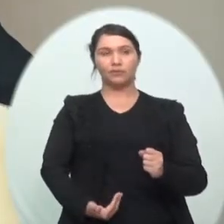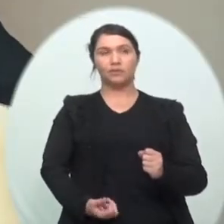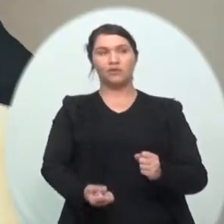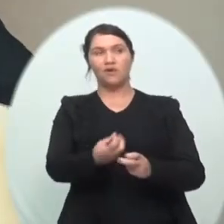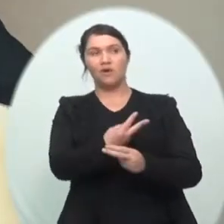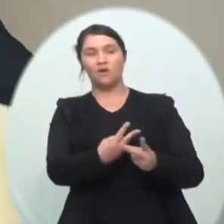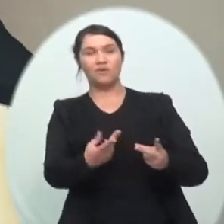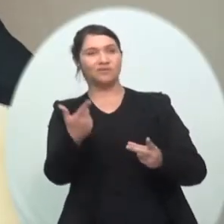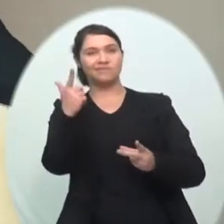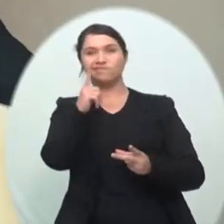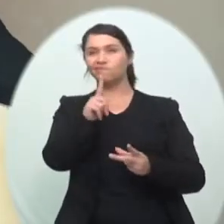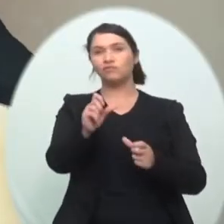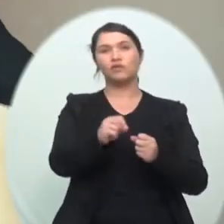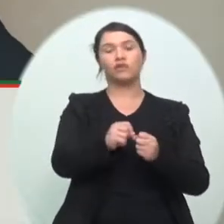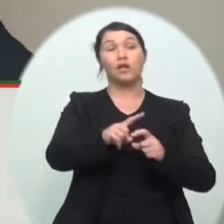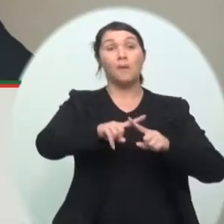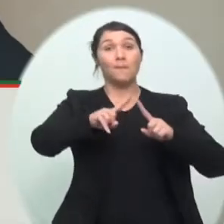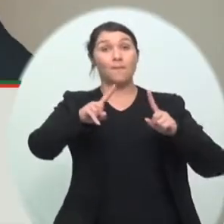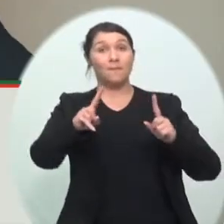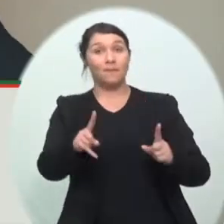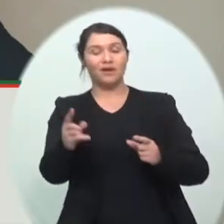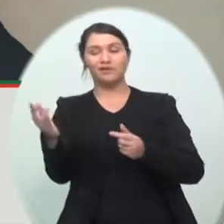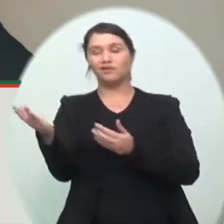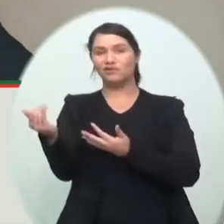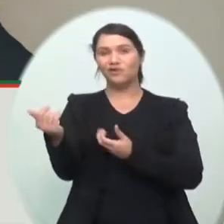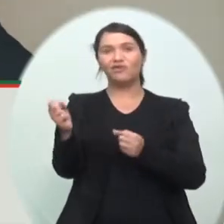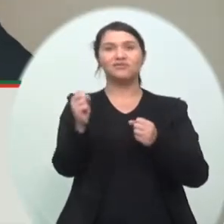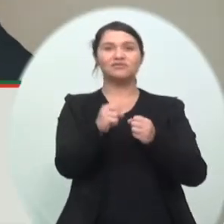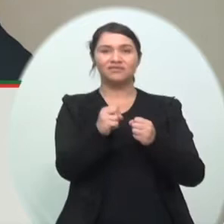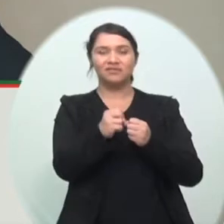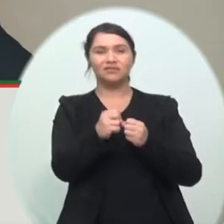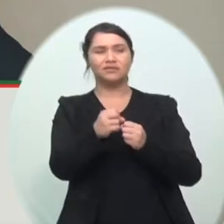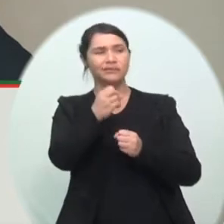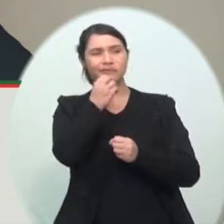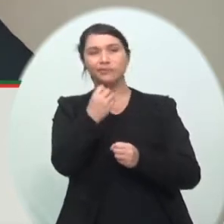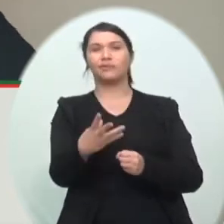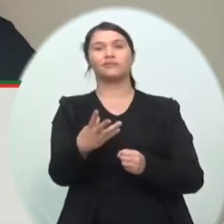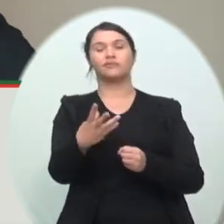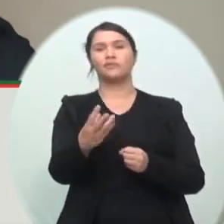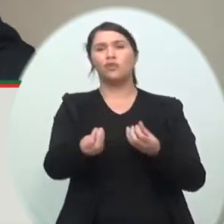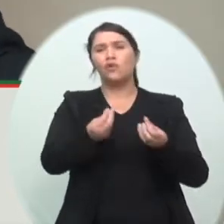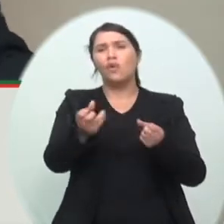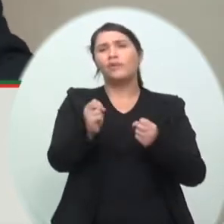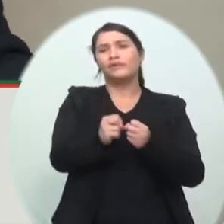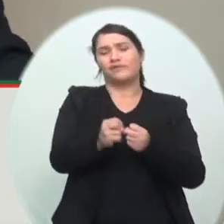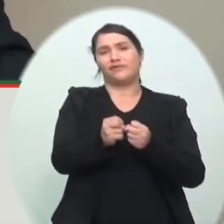essa juventude tem feito a diferença. E eles fazem de uma forma